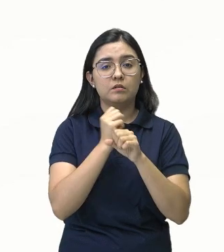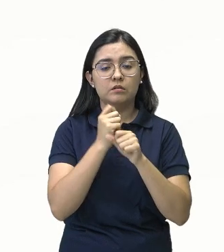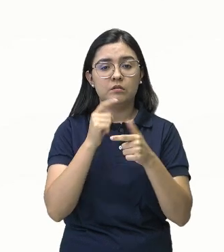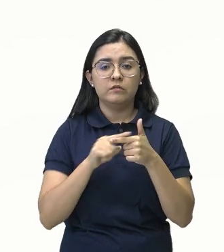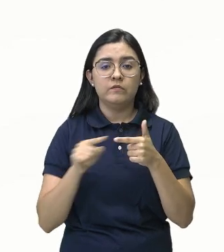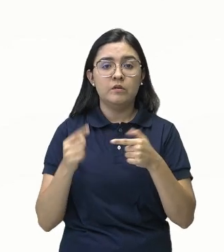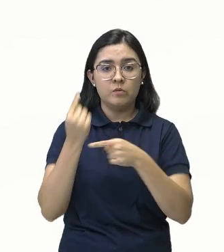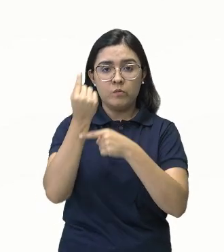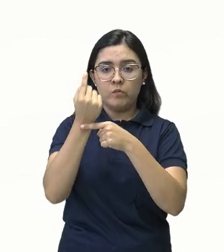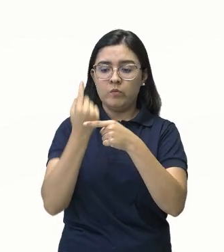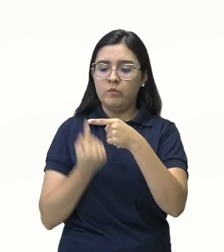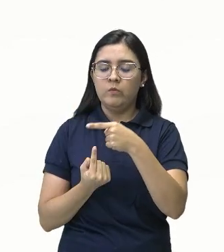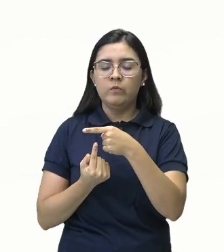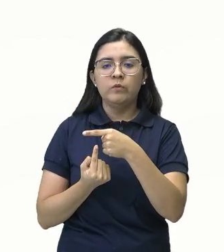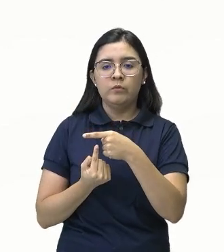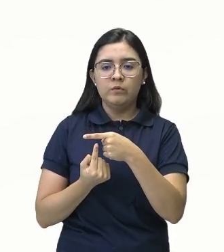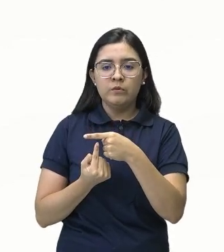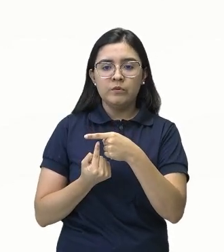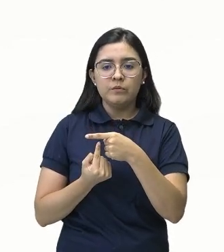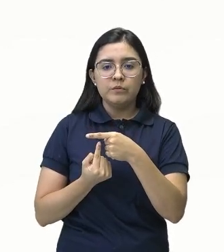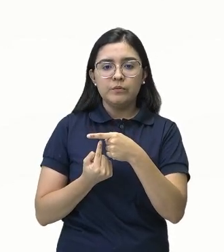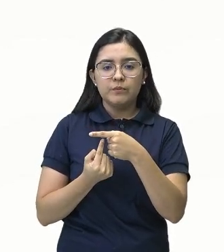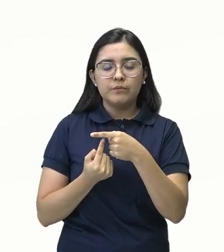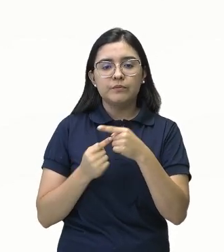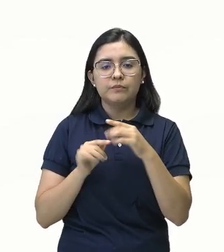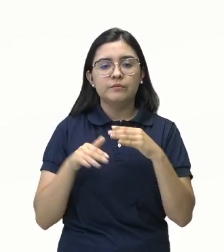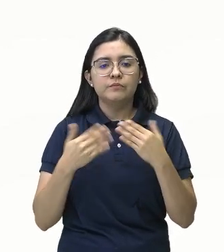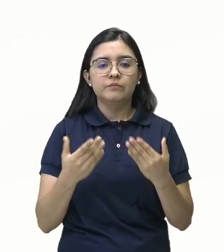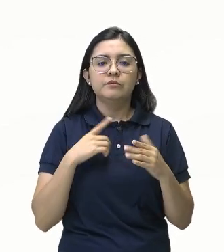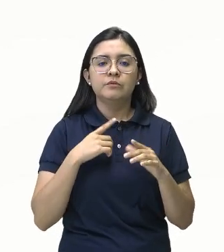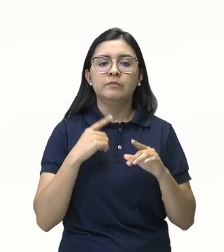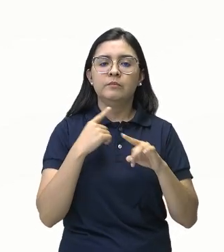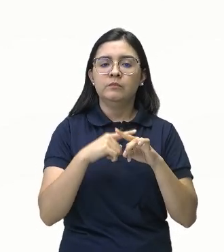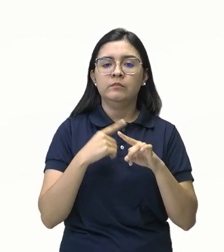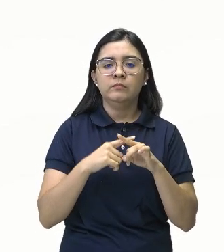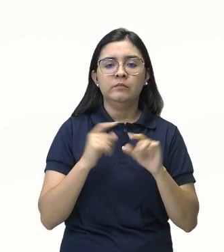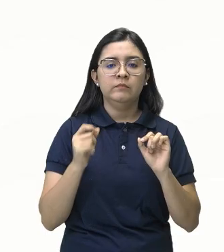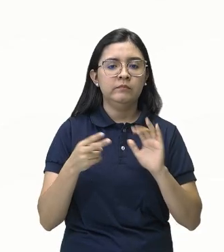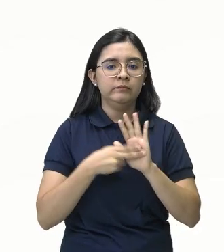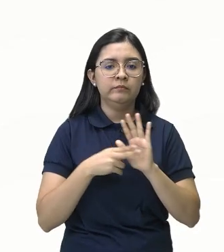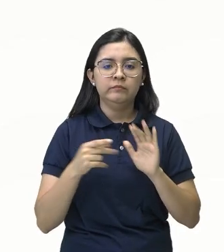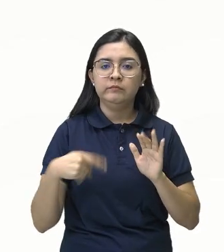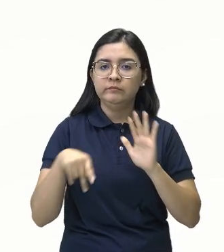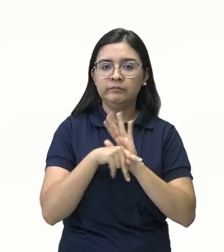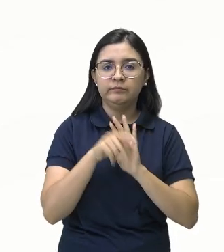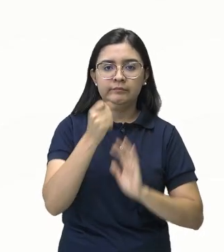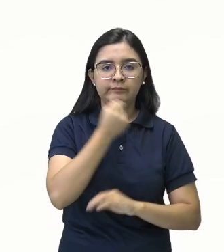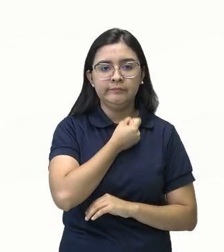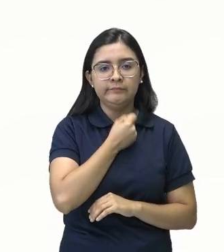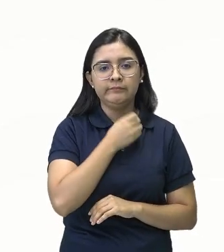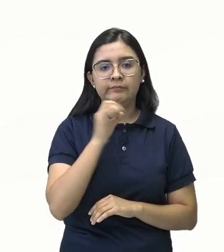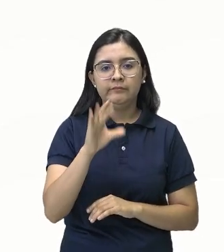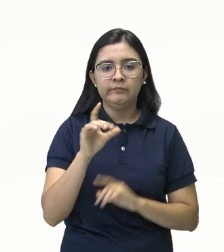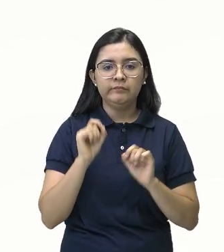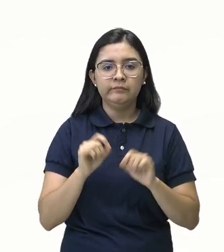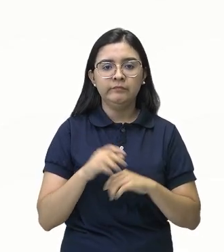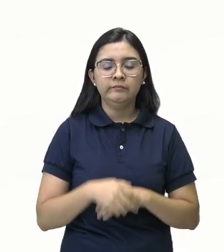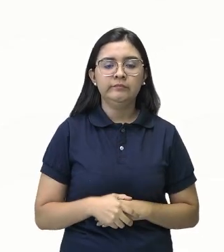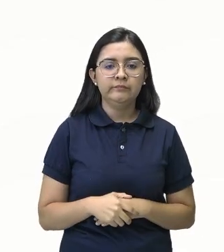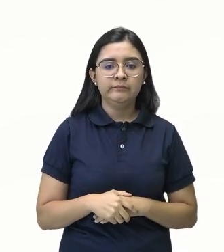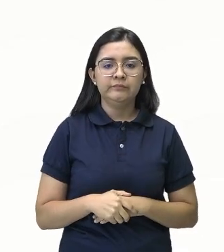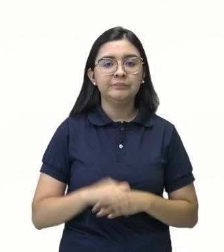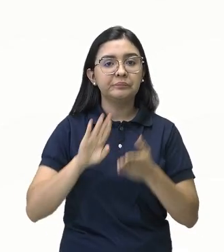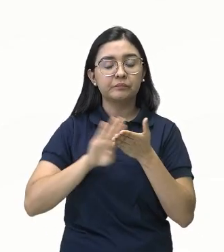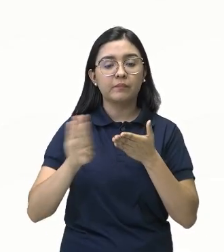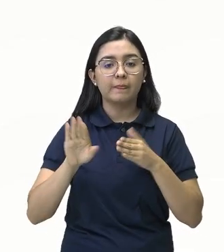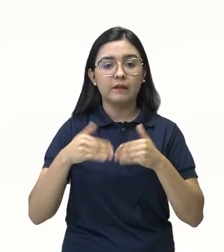1 em cima e um embaixo. Só que sempre que a gente multiplica por 1, vai dar o mesmo número. Então, basta a gente cortar.